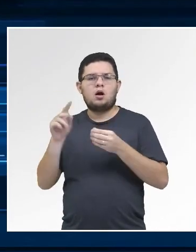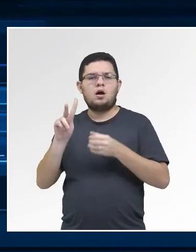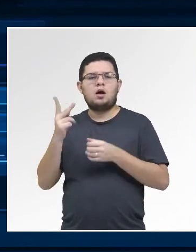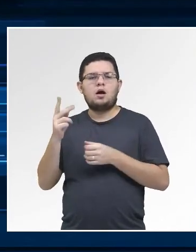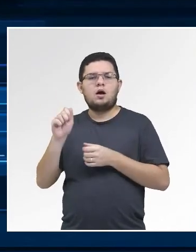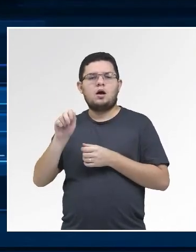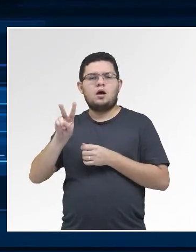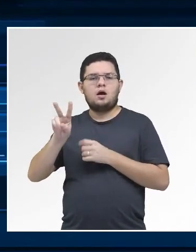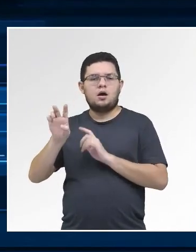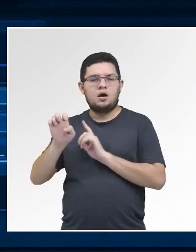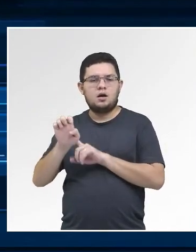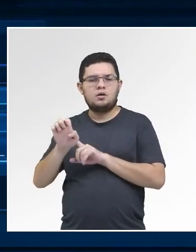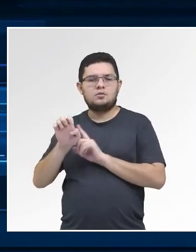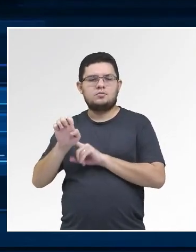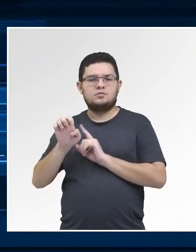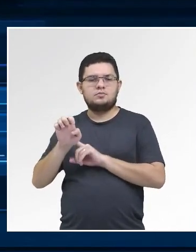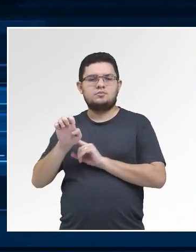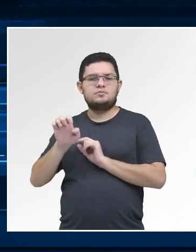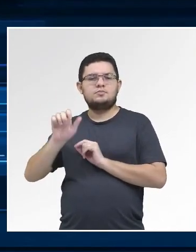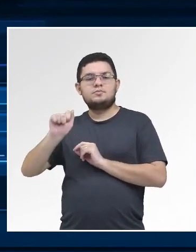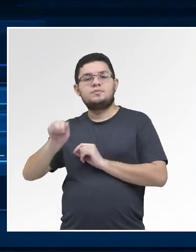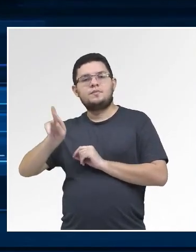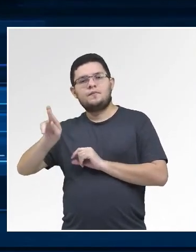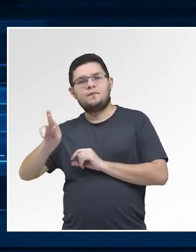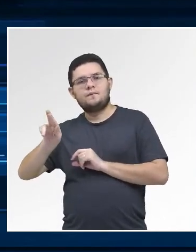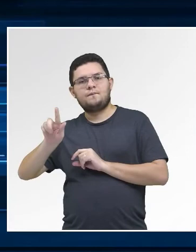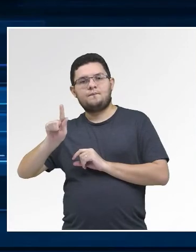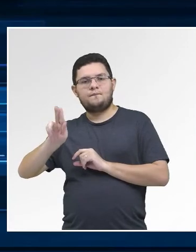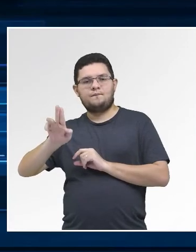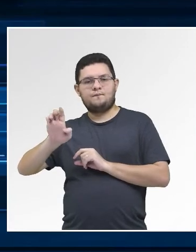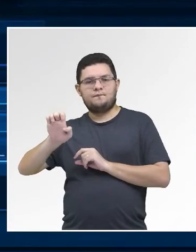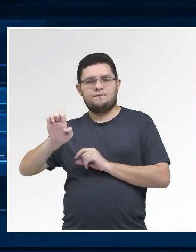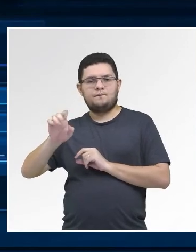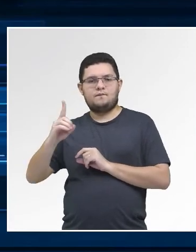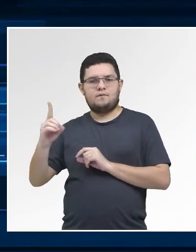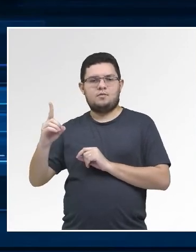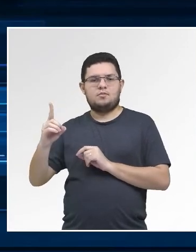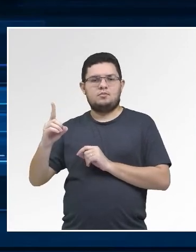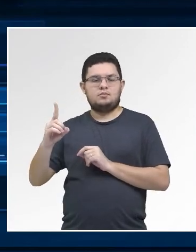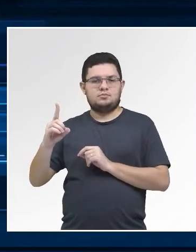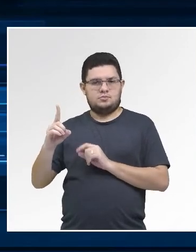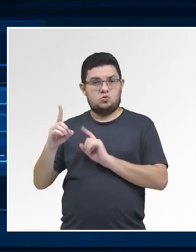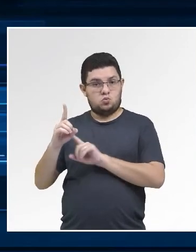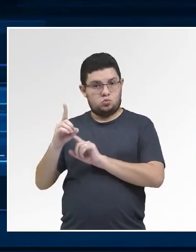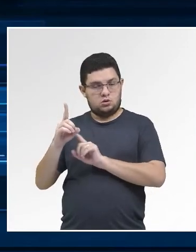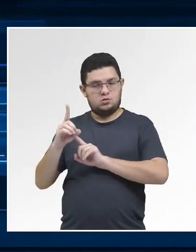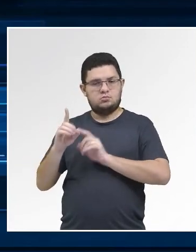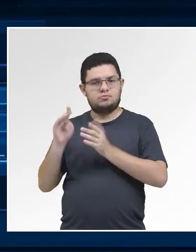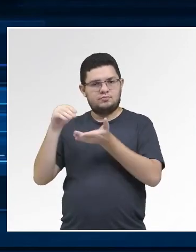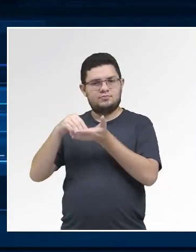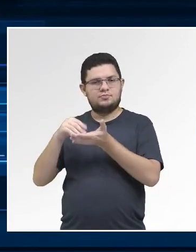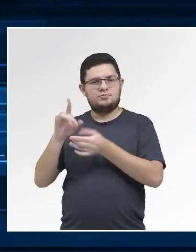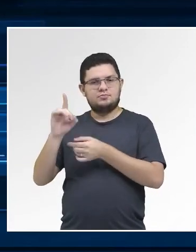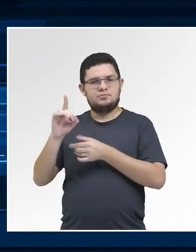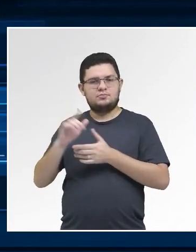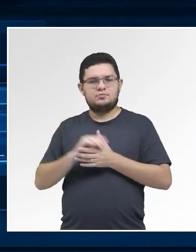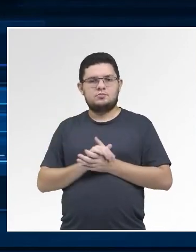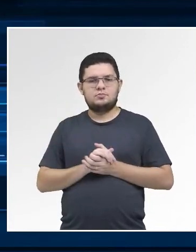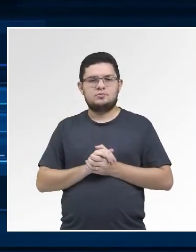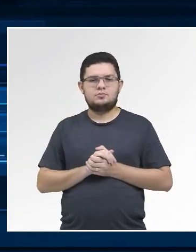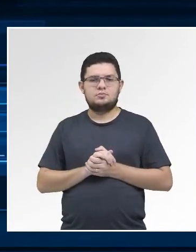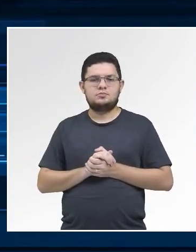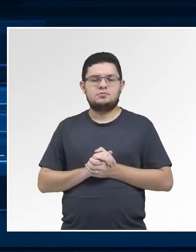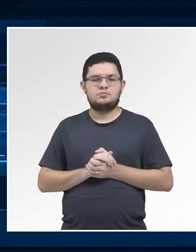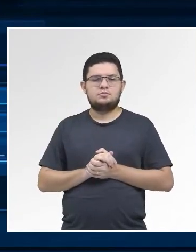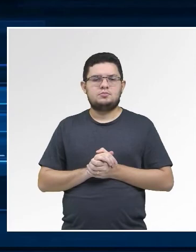ok? Argued, com esse Dzinho no final, pronúncia quase como uma faísca, né? We have argued